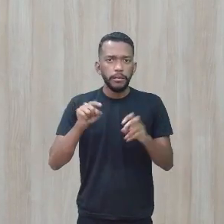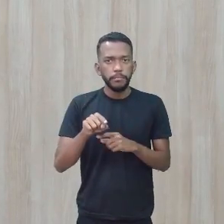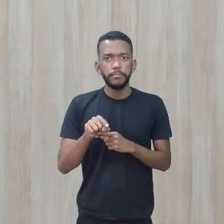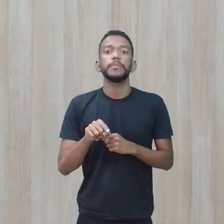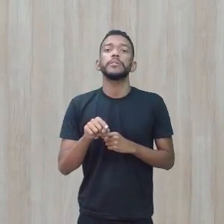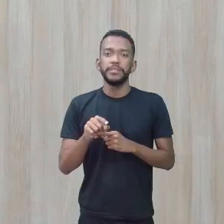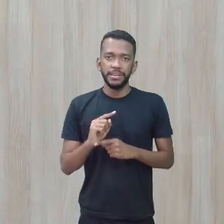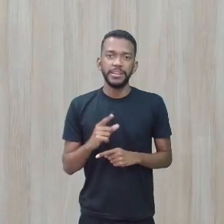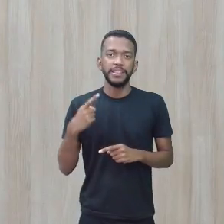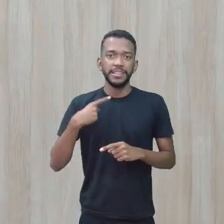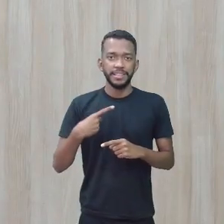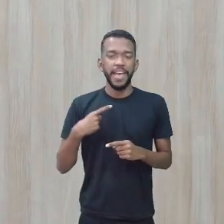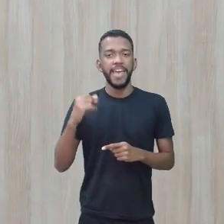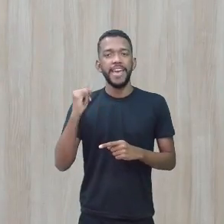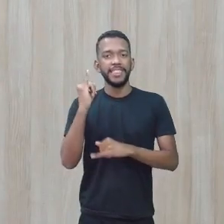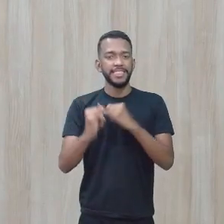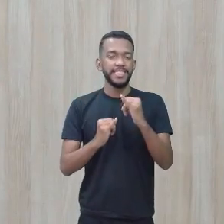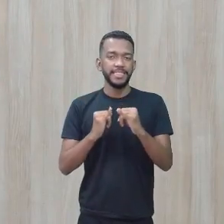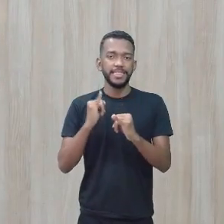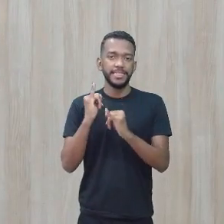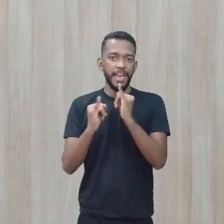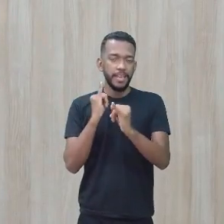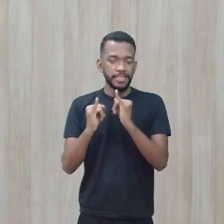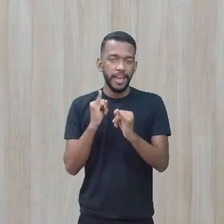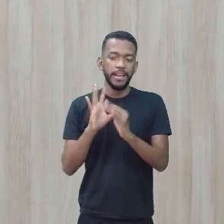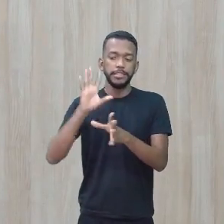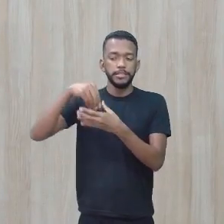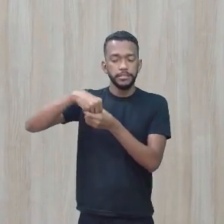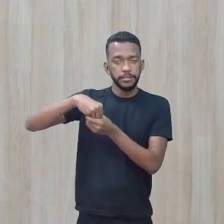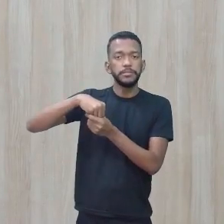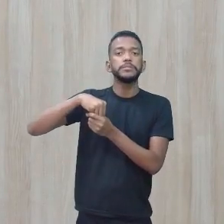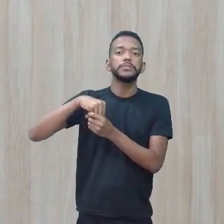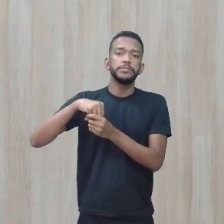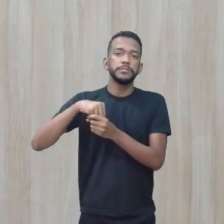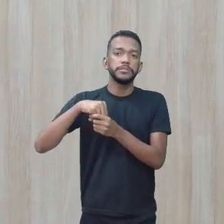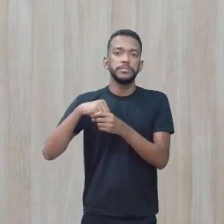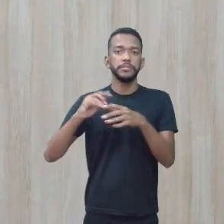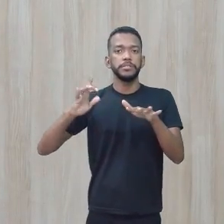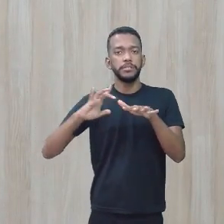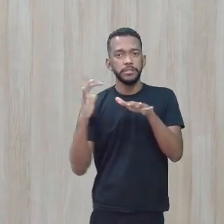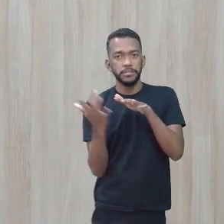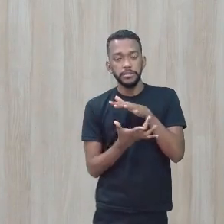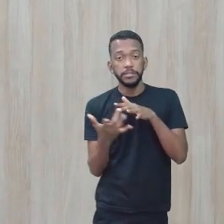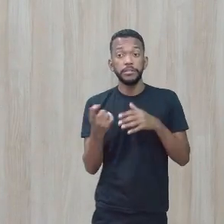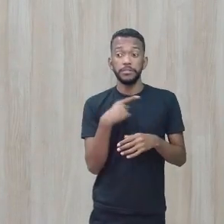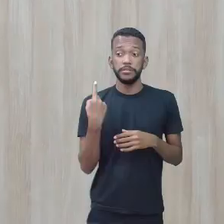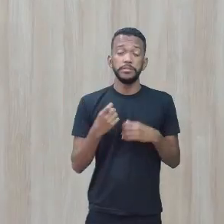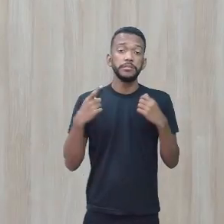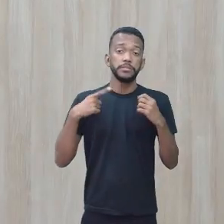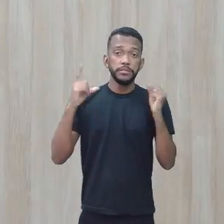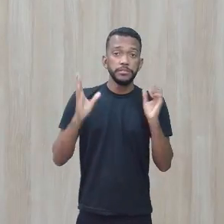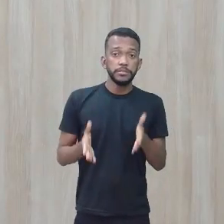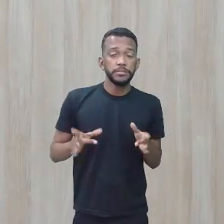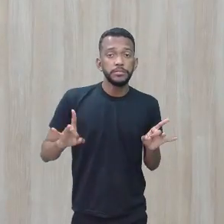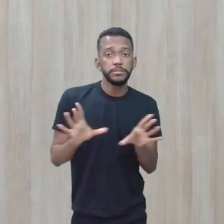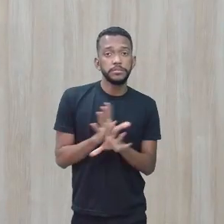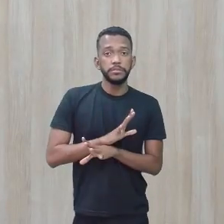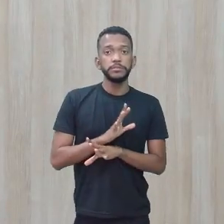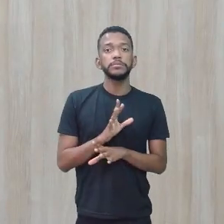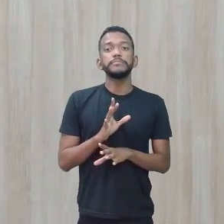na internet, né, nas redes sociais, o quanto a gente está desmatando, as queimadas, né? No ano passado a